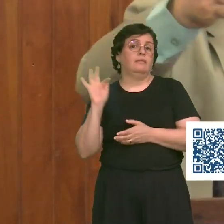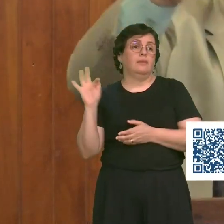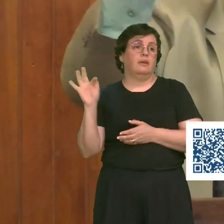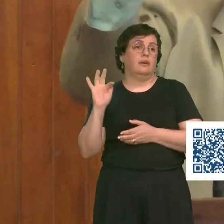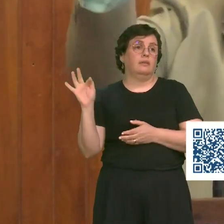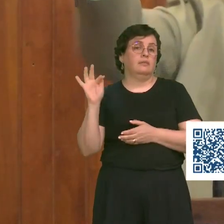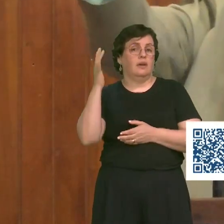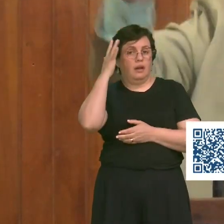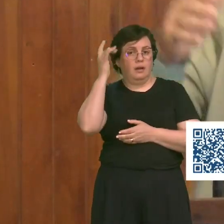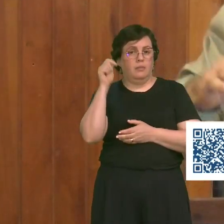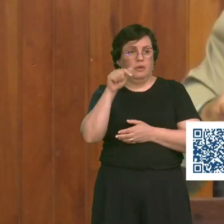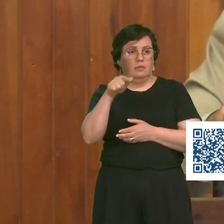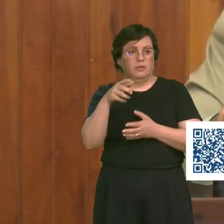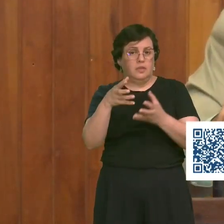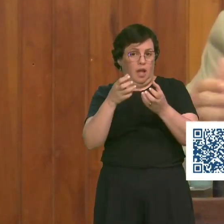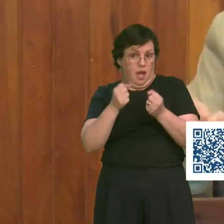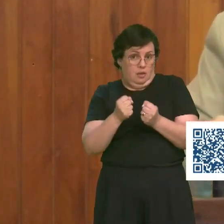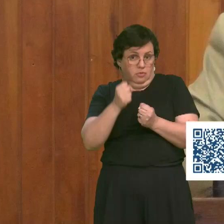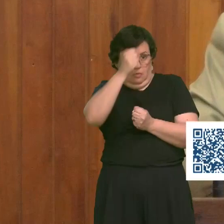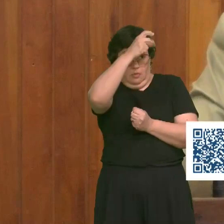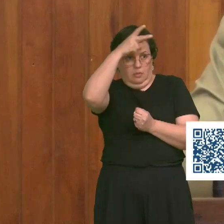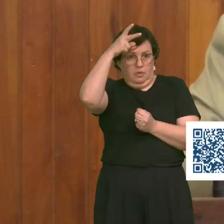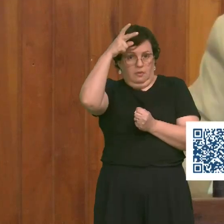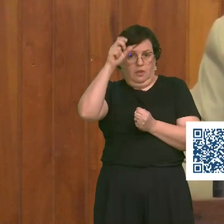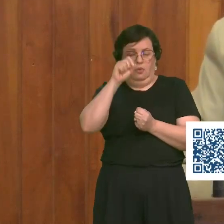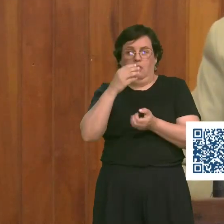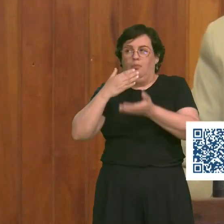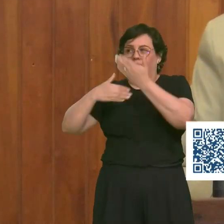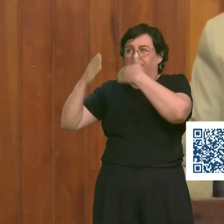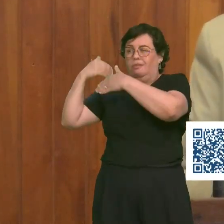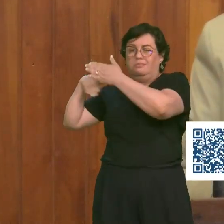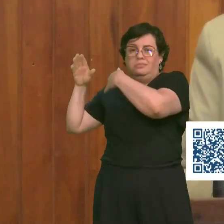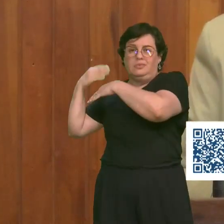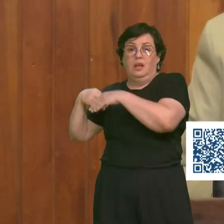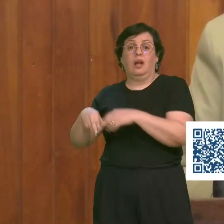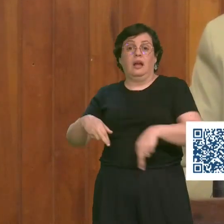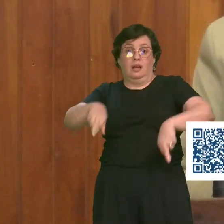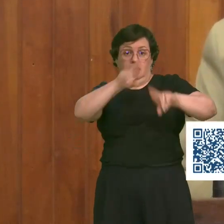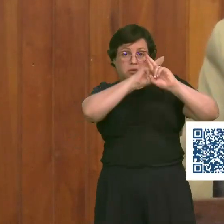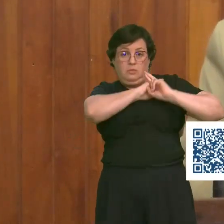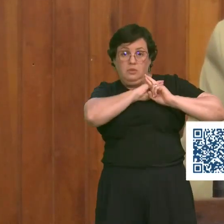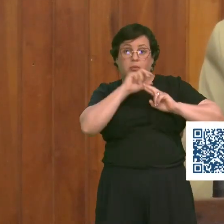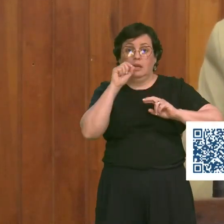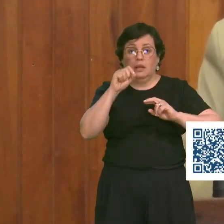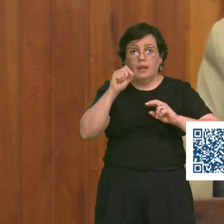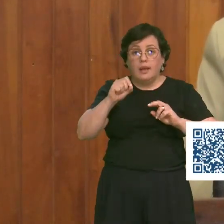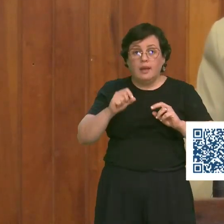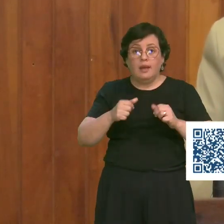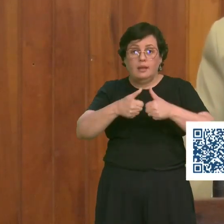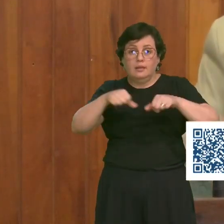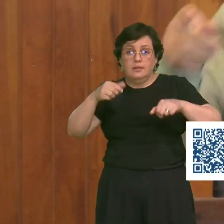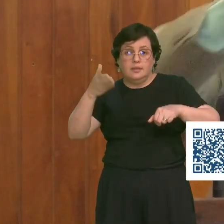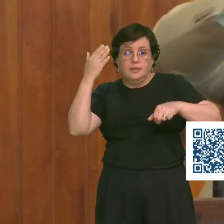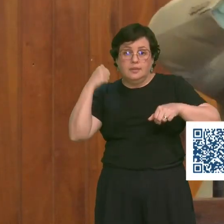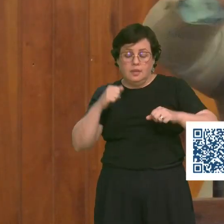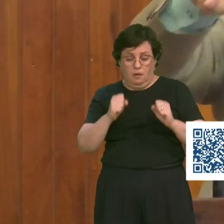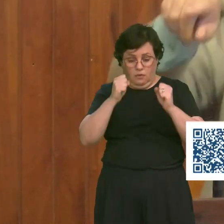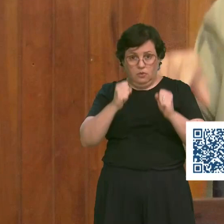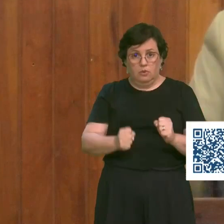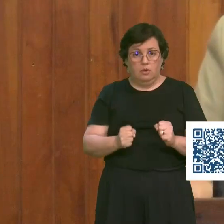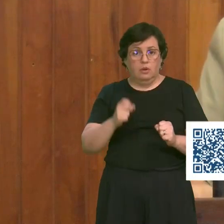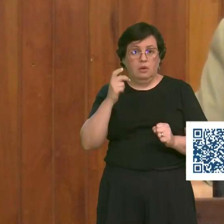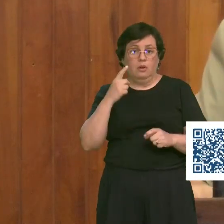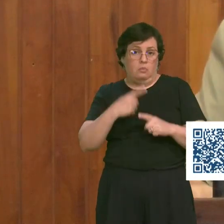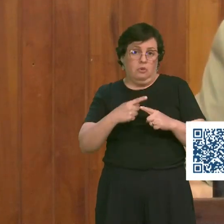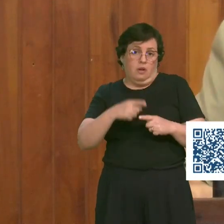amanhã vossa excelência assume a prefeitura o que passou para trás vamos responsabilizar quem tava no poder para não